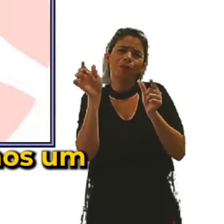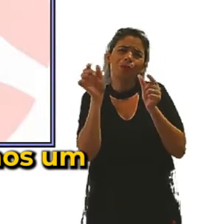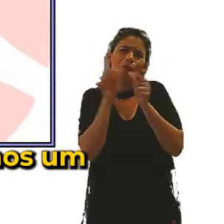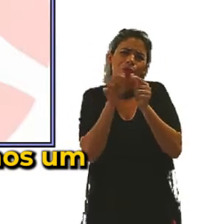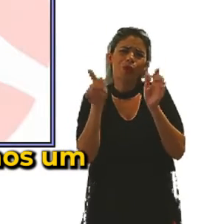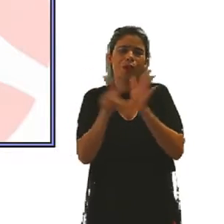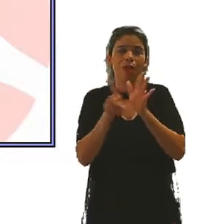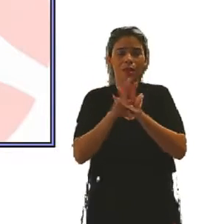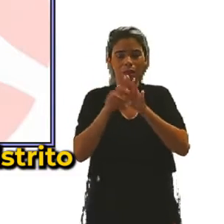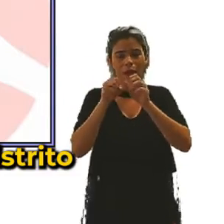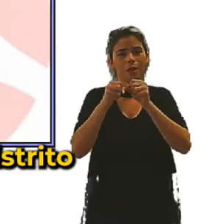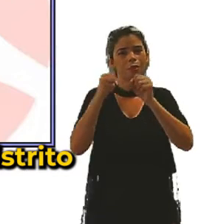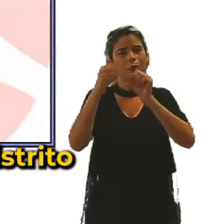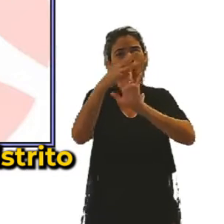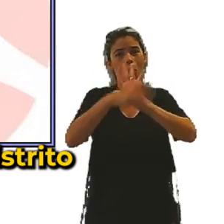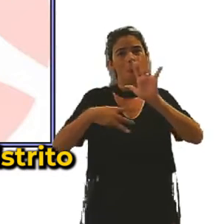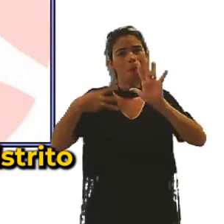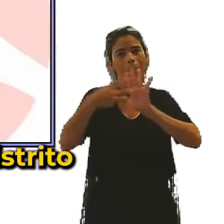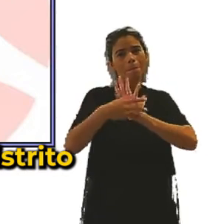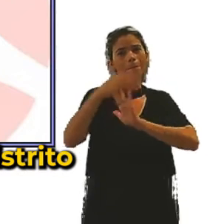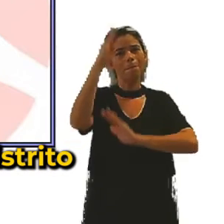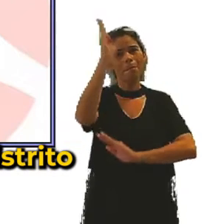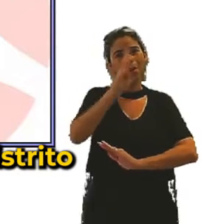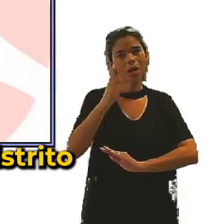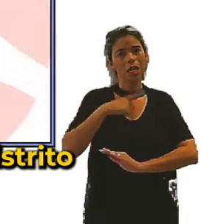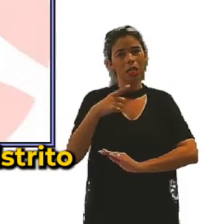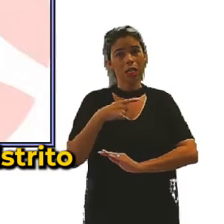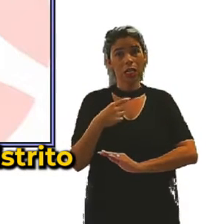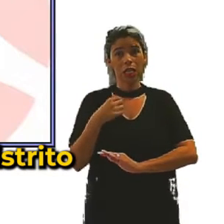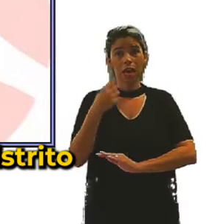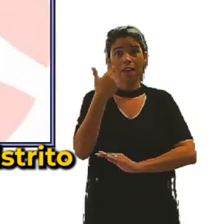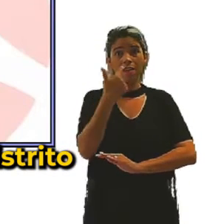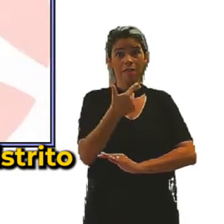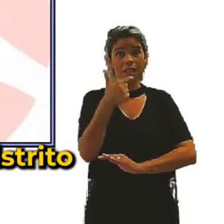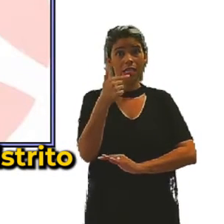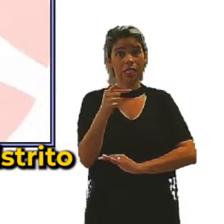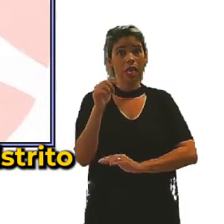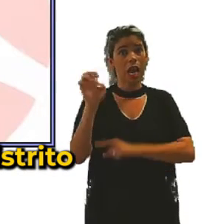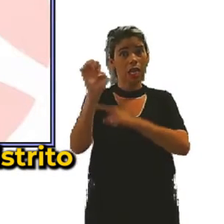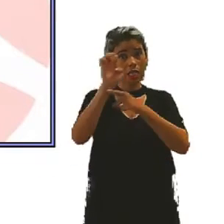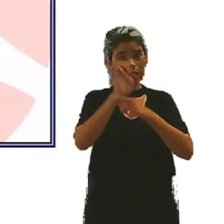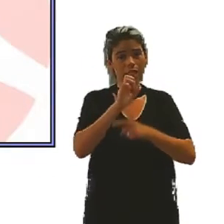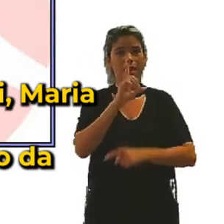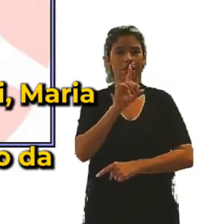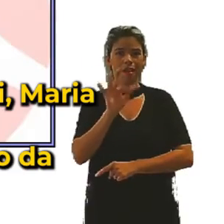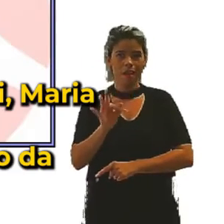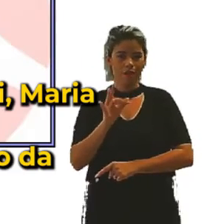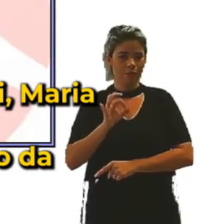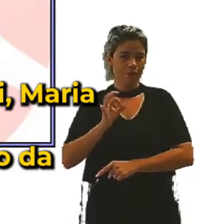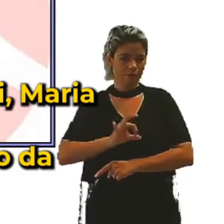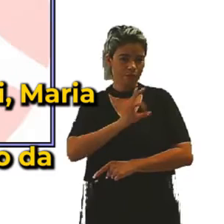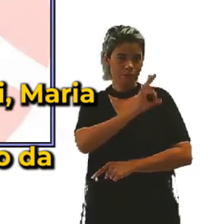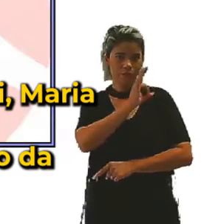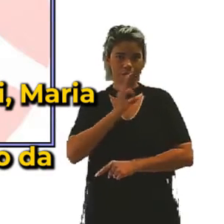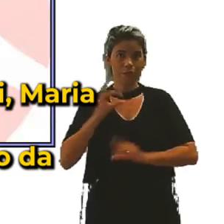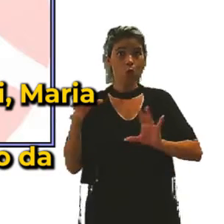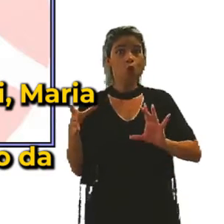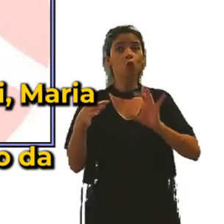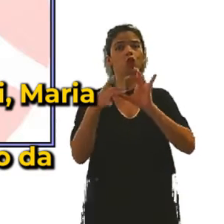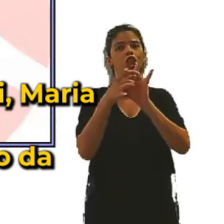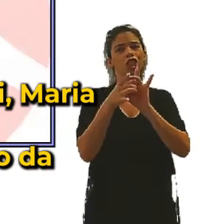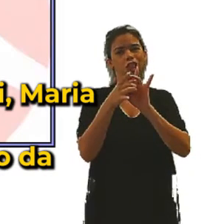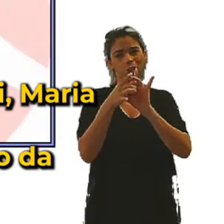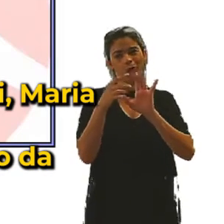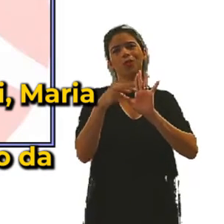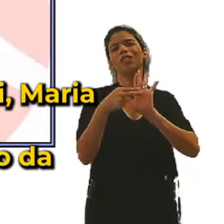um mapa do Brasil com a figura de juízes nos 27 estados e Distrito Federal, unidos, né, em